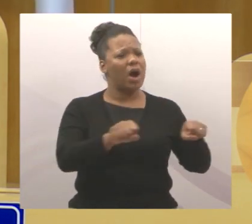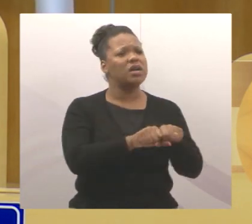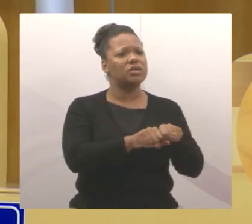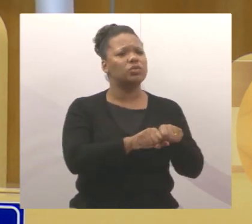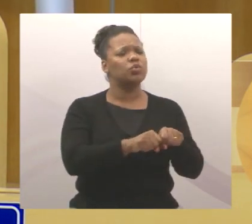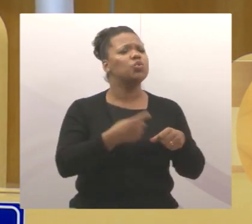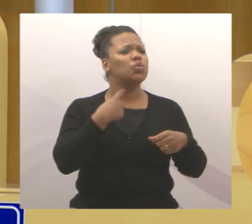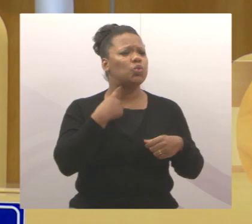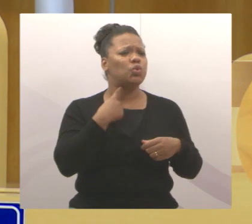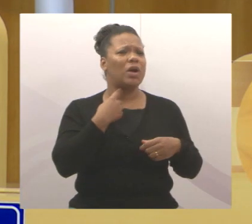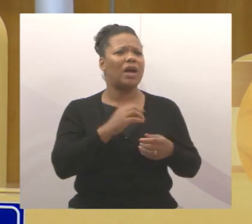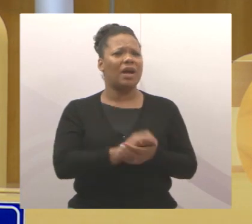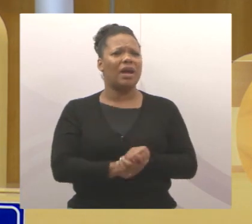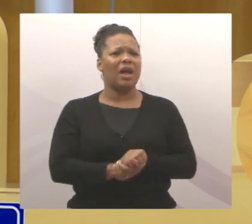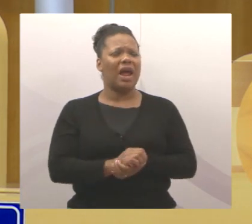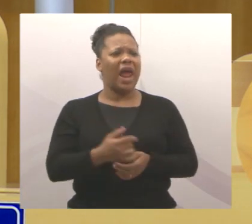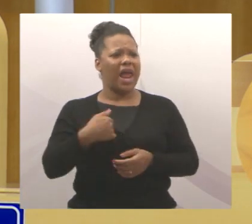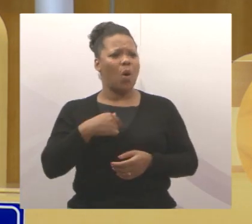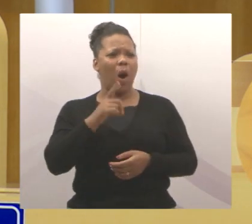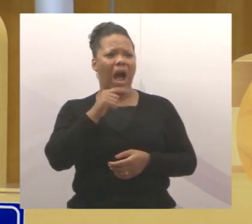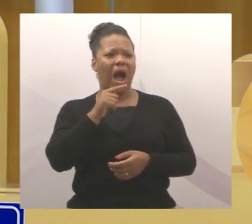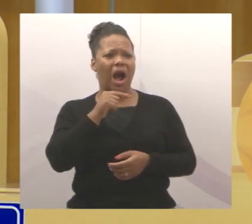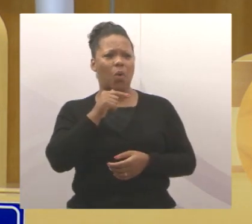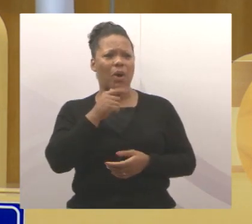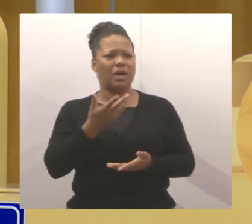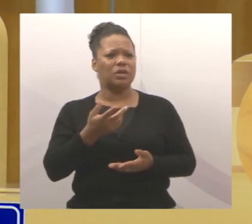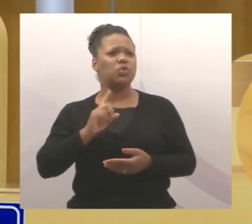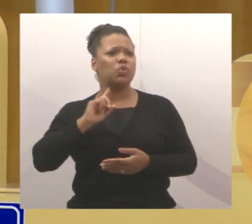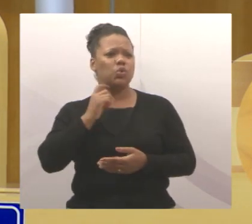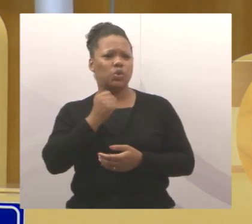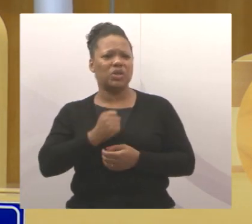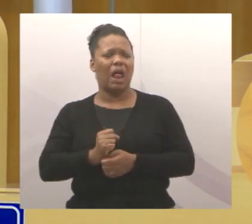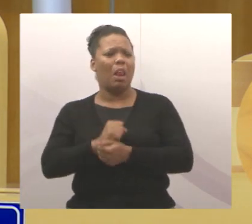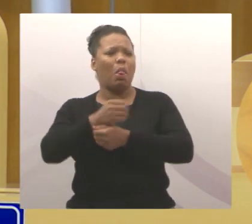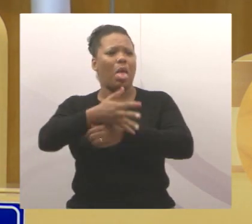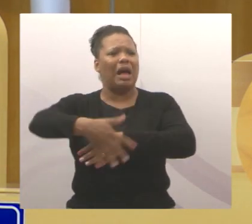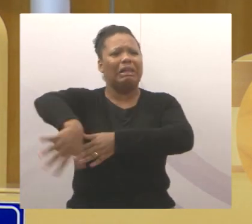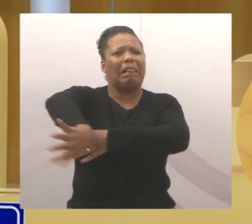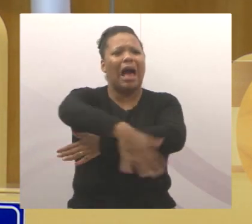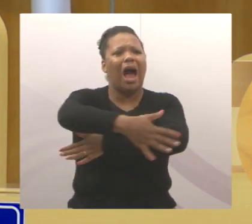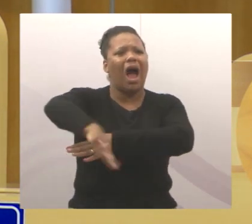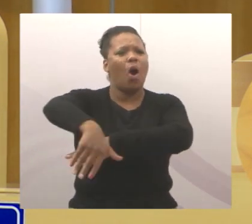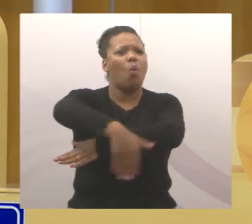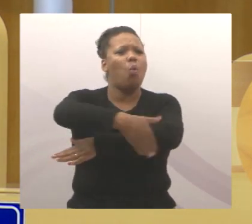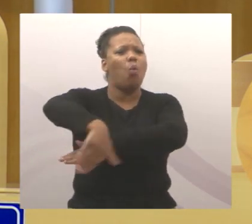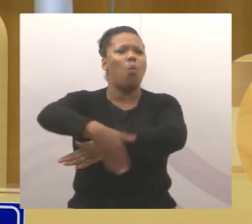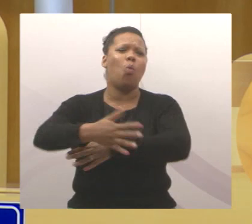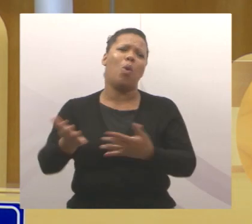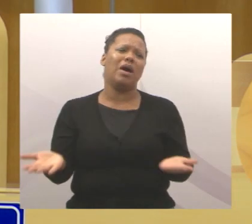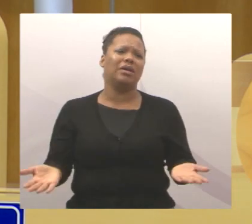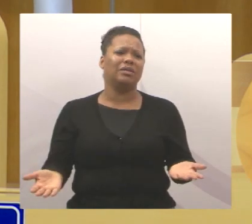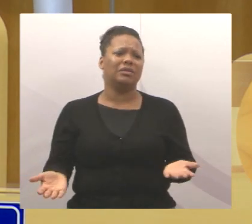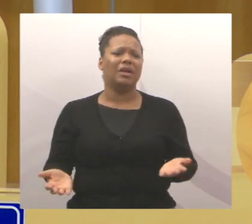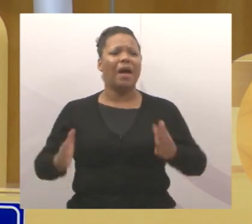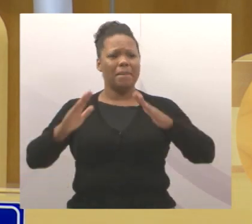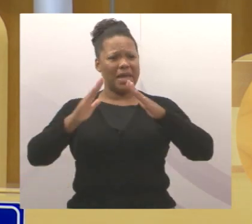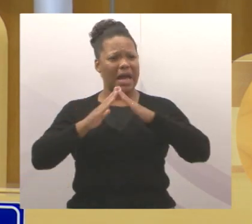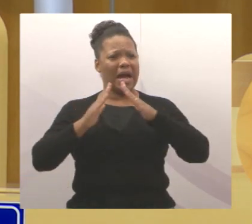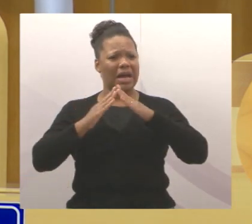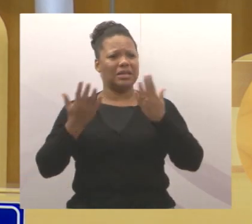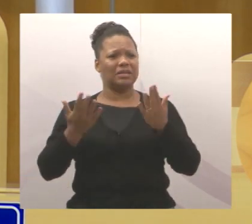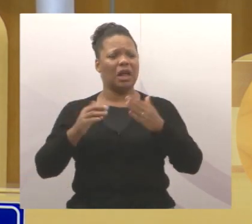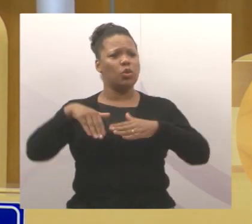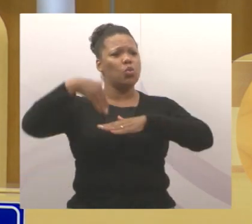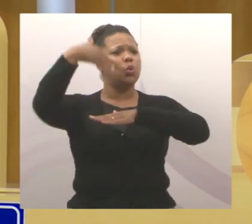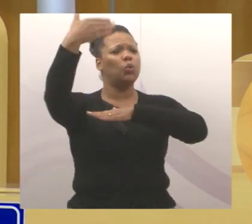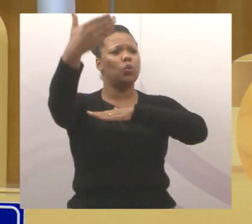esgoto, e eu sou obrigado a jogar o esgoto na rua, nas calçadas. Prefeito, eu moro numa casa e